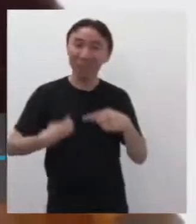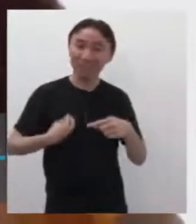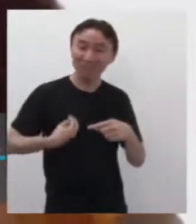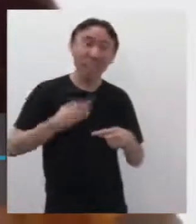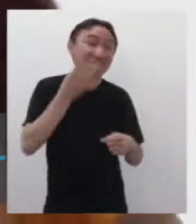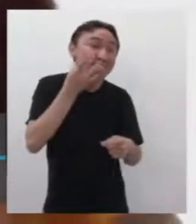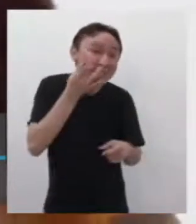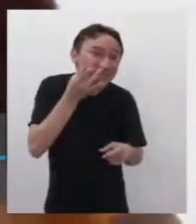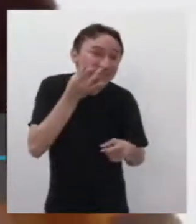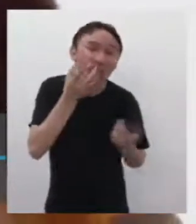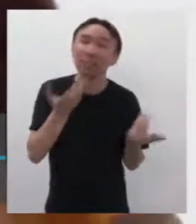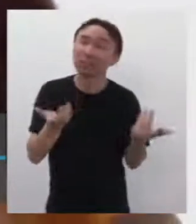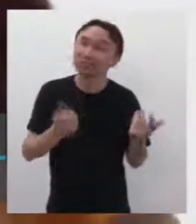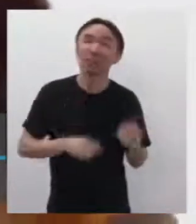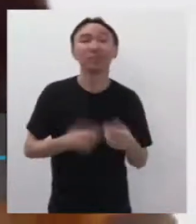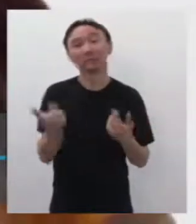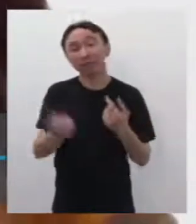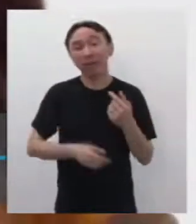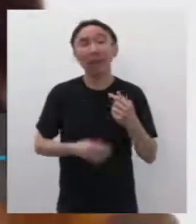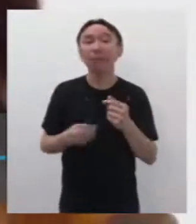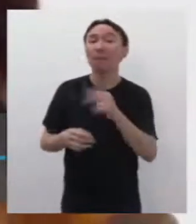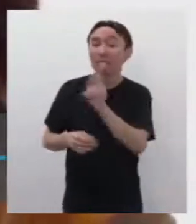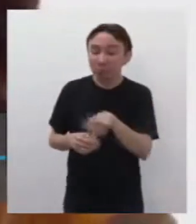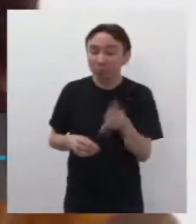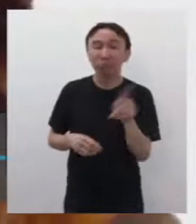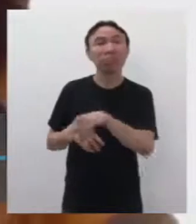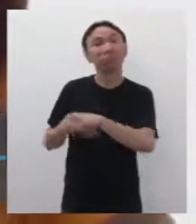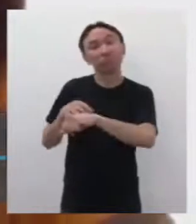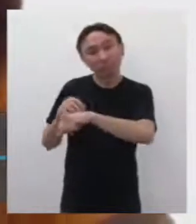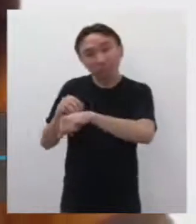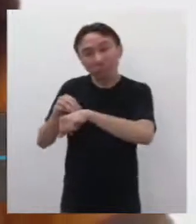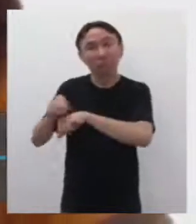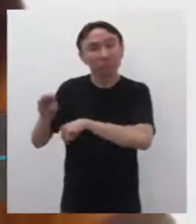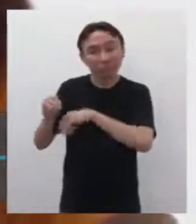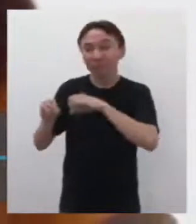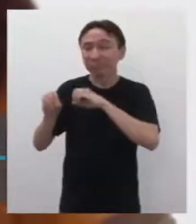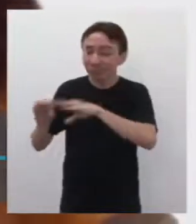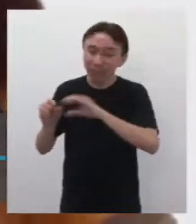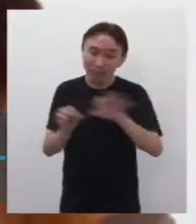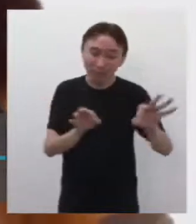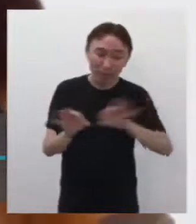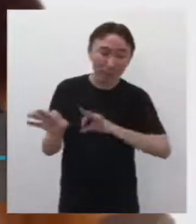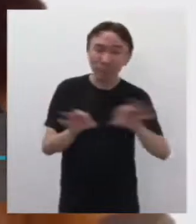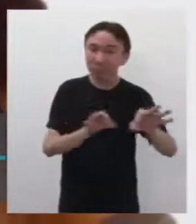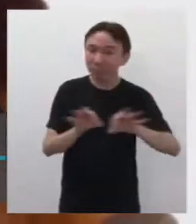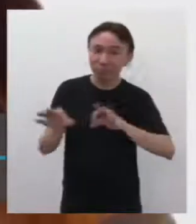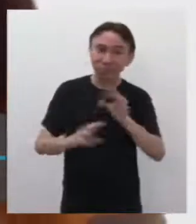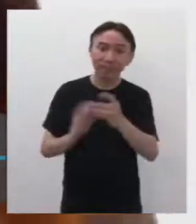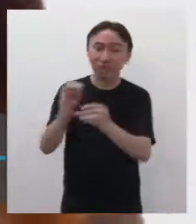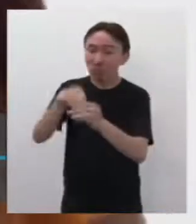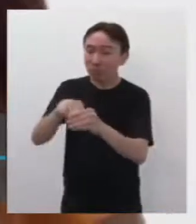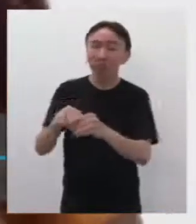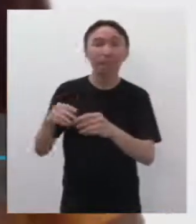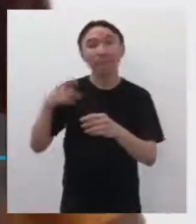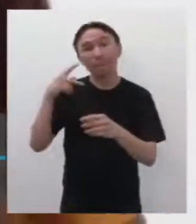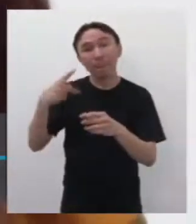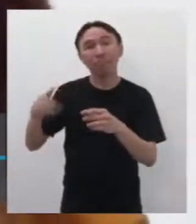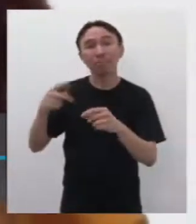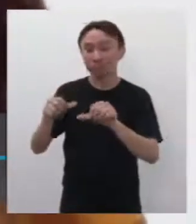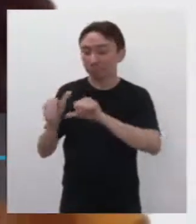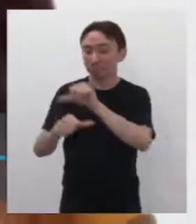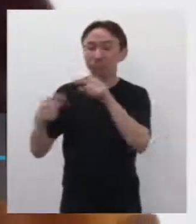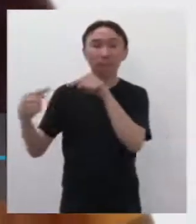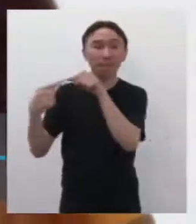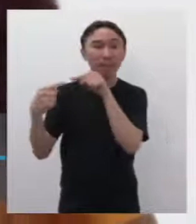um conteúdo que seja voltado mais especificamente para esse aluno, quando a gente pensa numa visão mais focada,